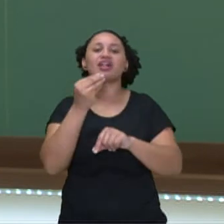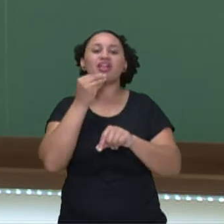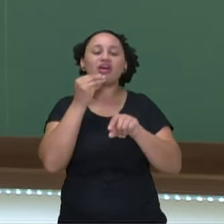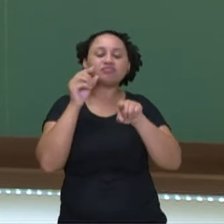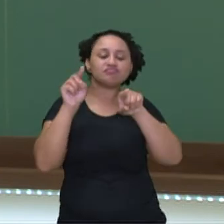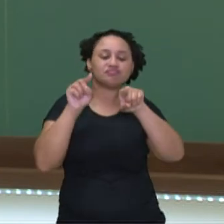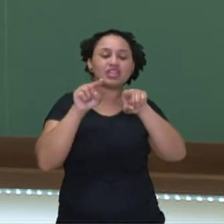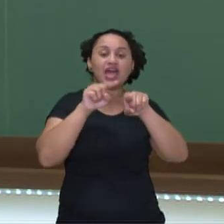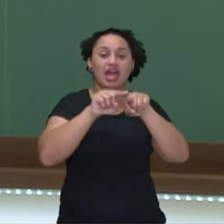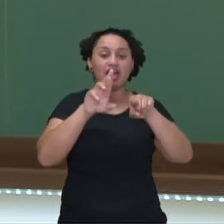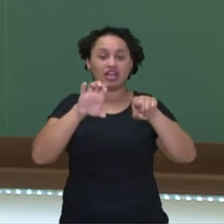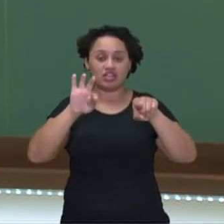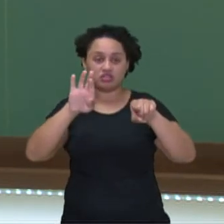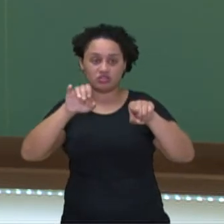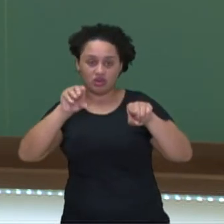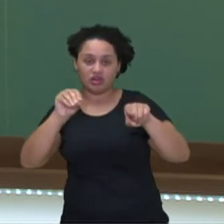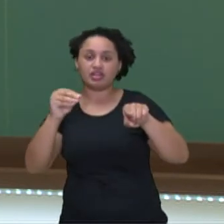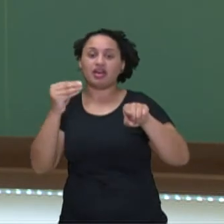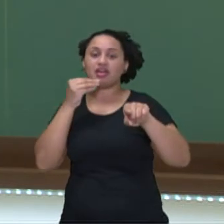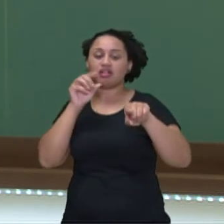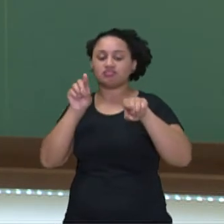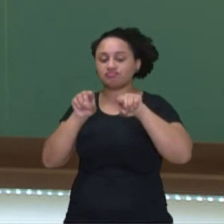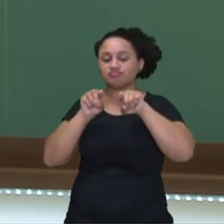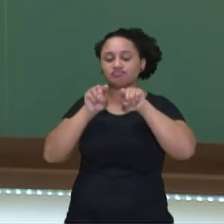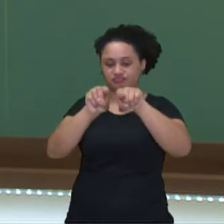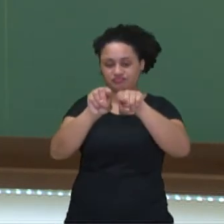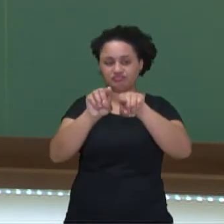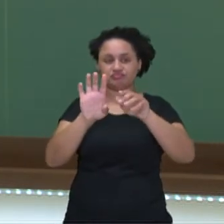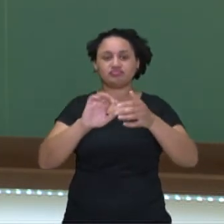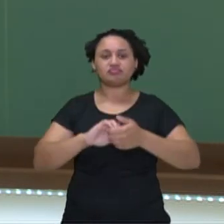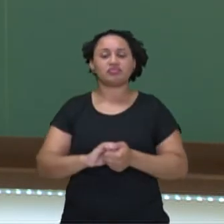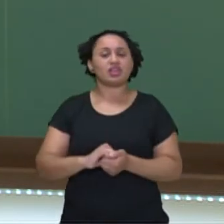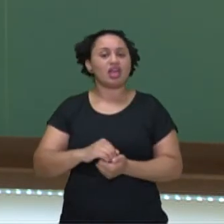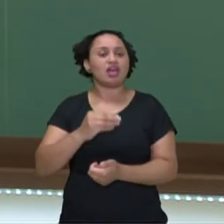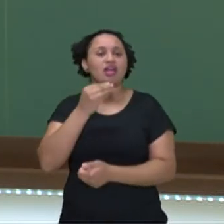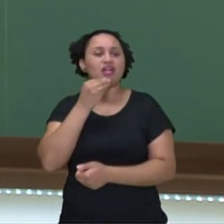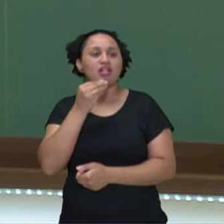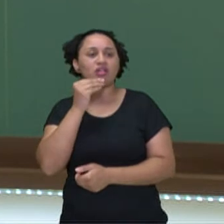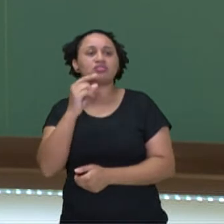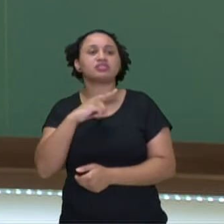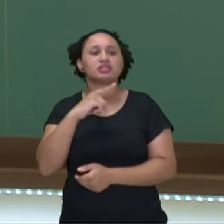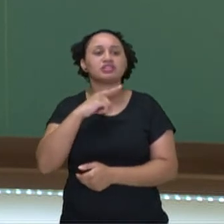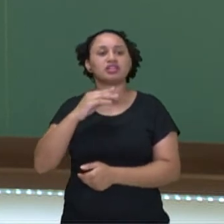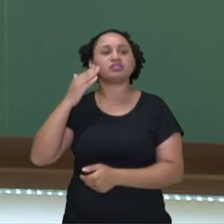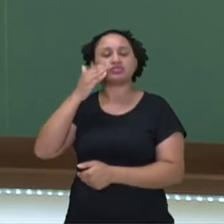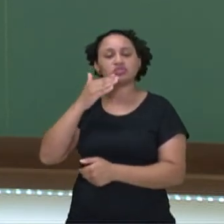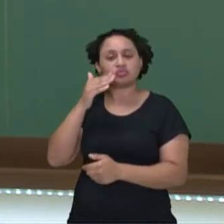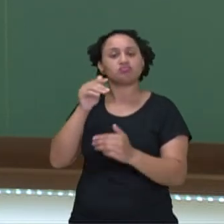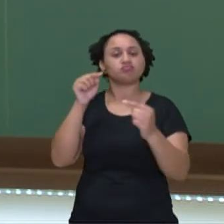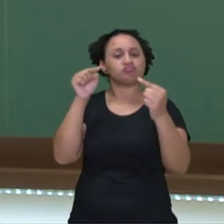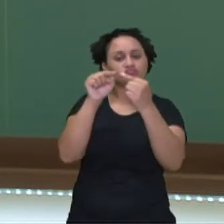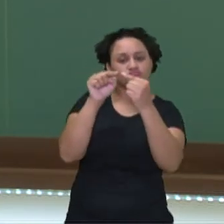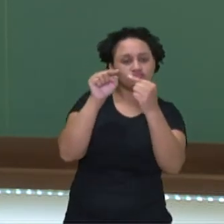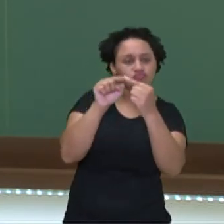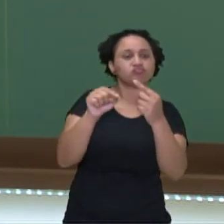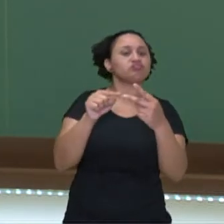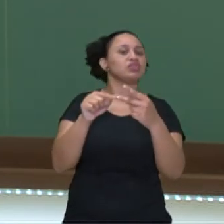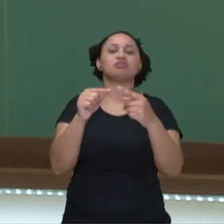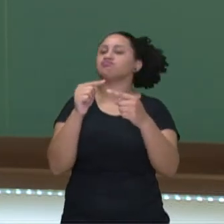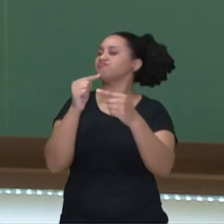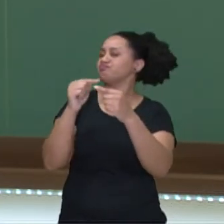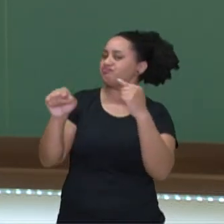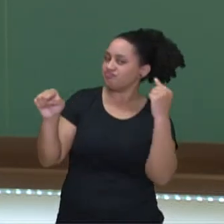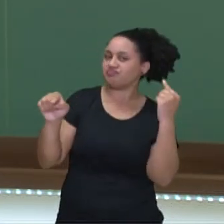caminham juntas, tá? E a lógica, ela tem relação com um discurso coerente, com um discurso não